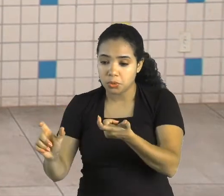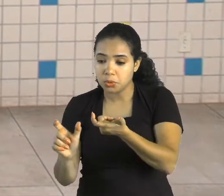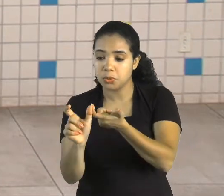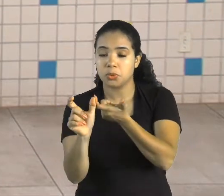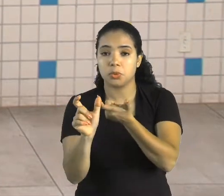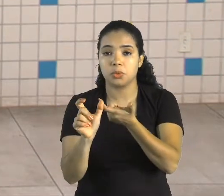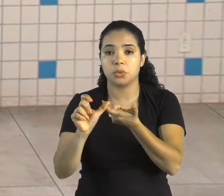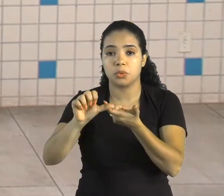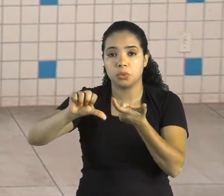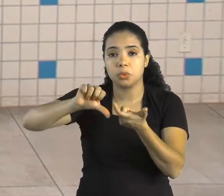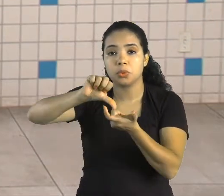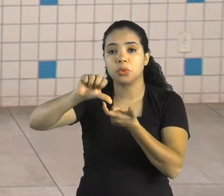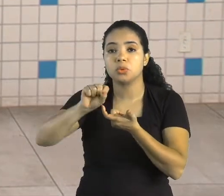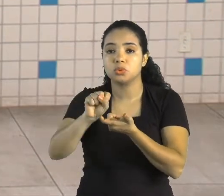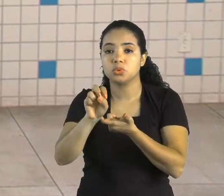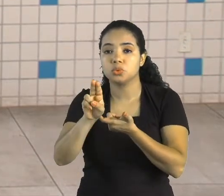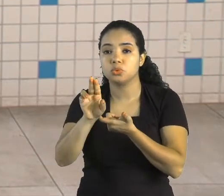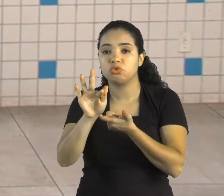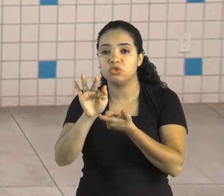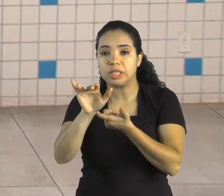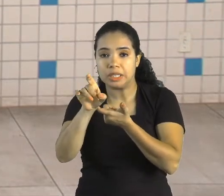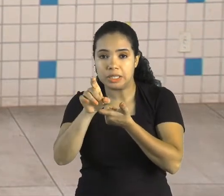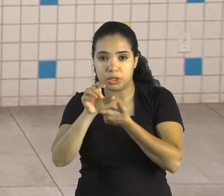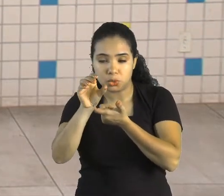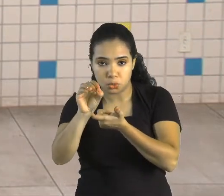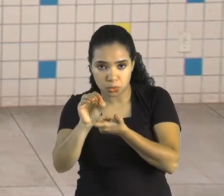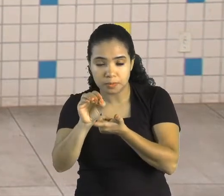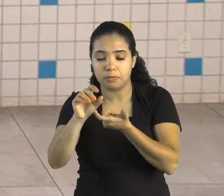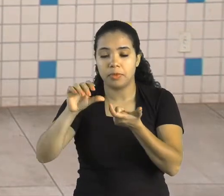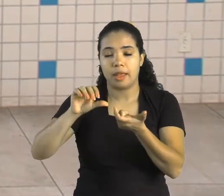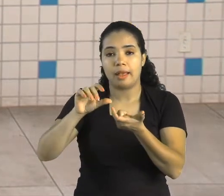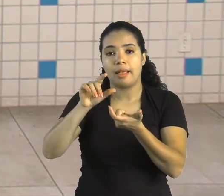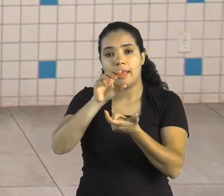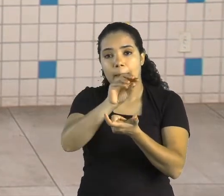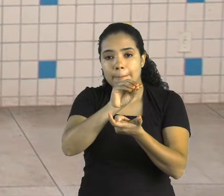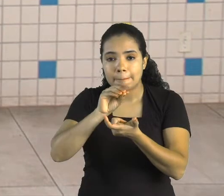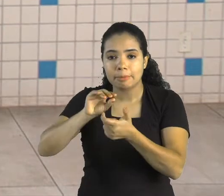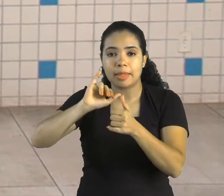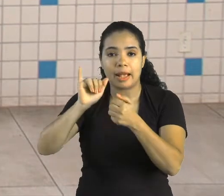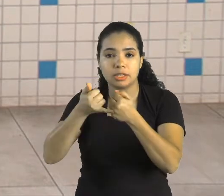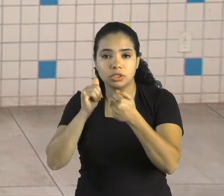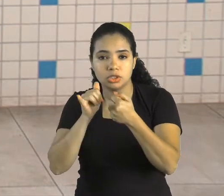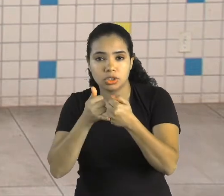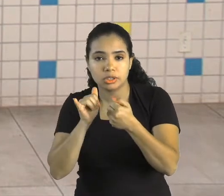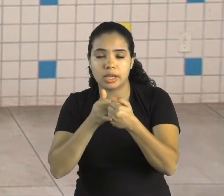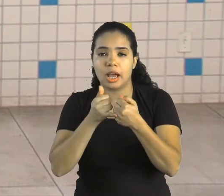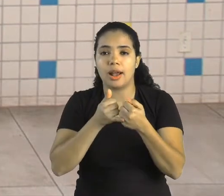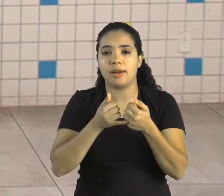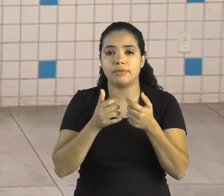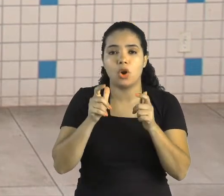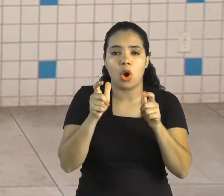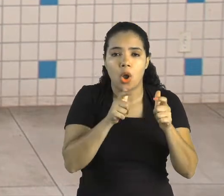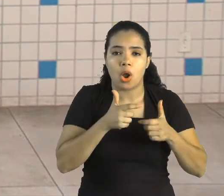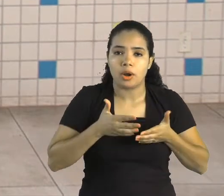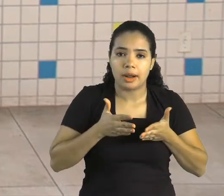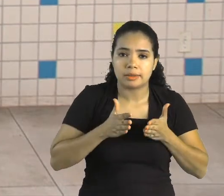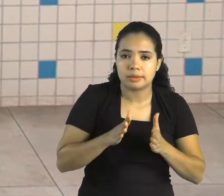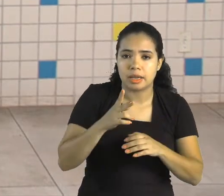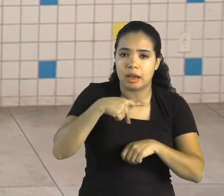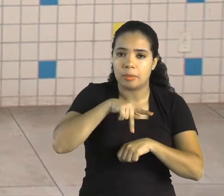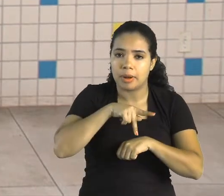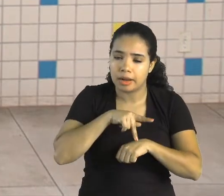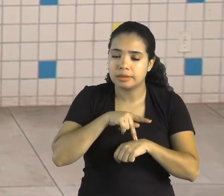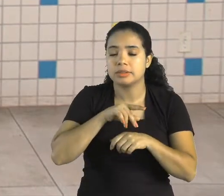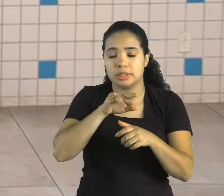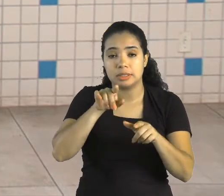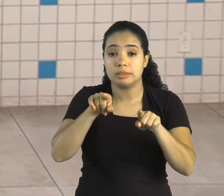palavra, indica nacionalidade, título, adjetivo, ocupação feminina, também escrita